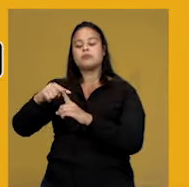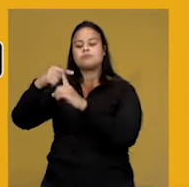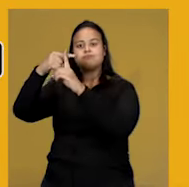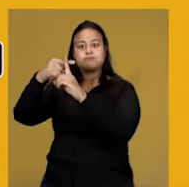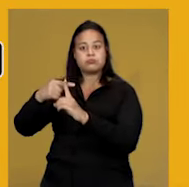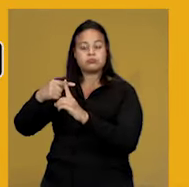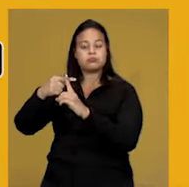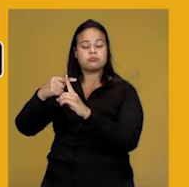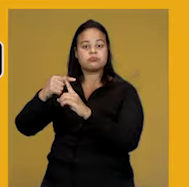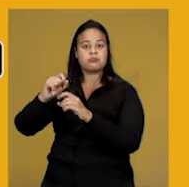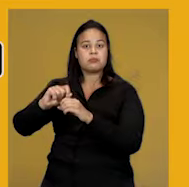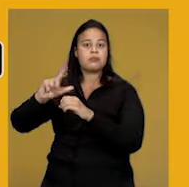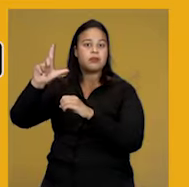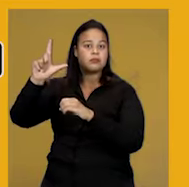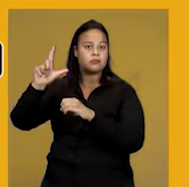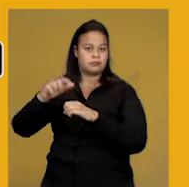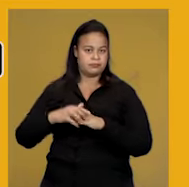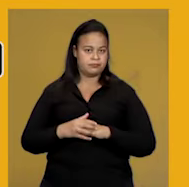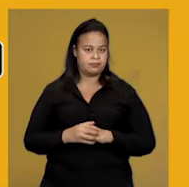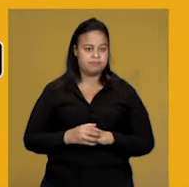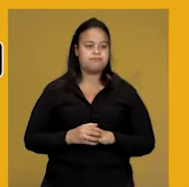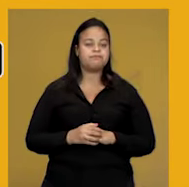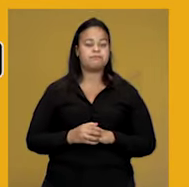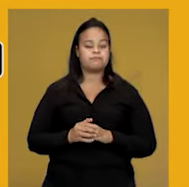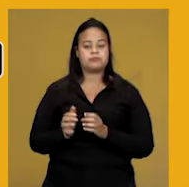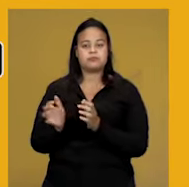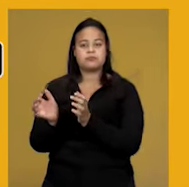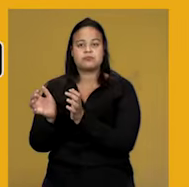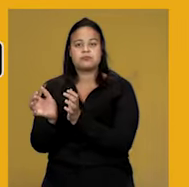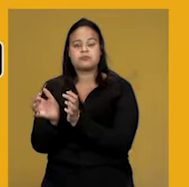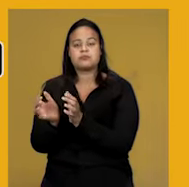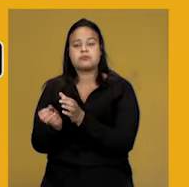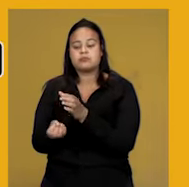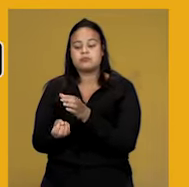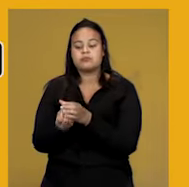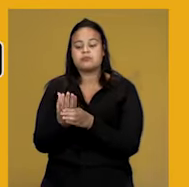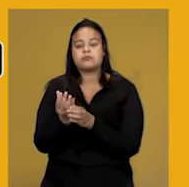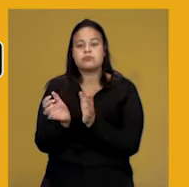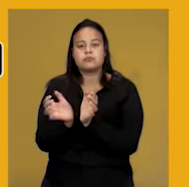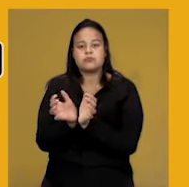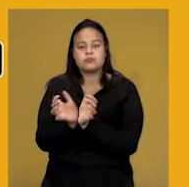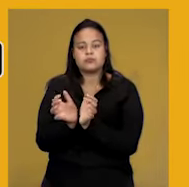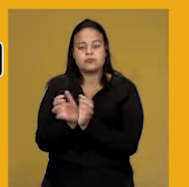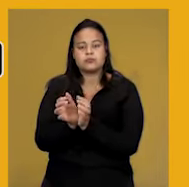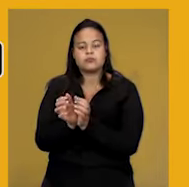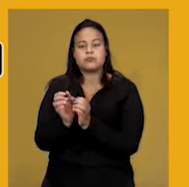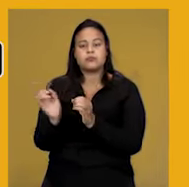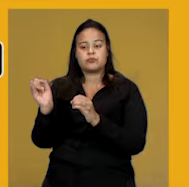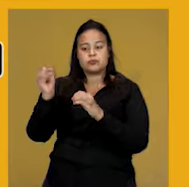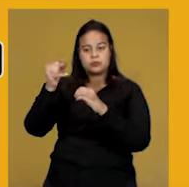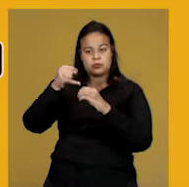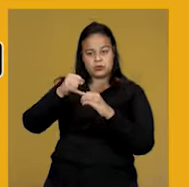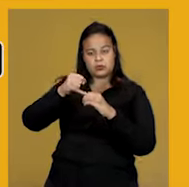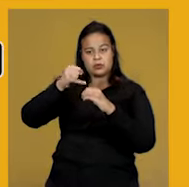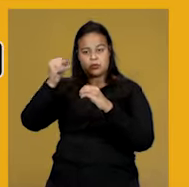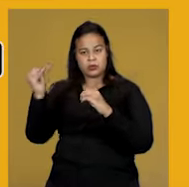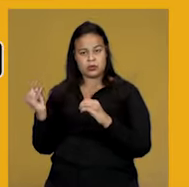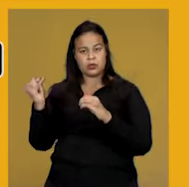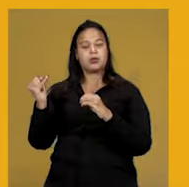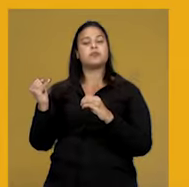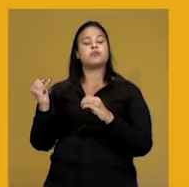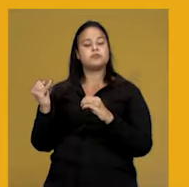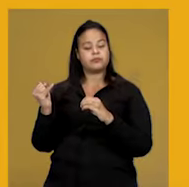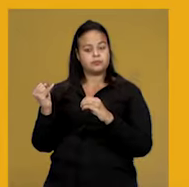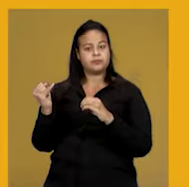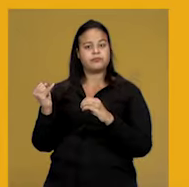Aqui está baixa, mas é alta eletronegatividade. Formação do íon positivo, que é o cátion, e formação do íon negativo, que é o